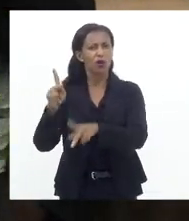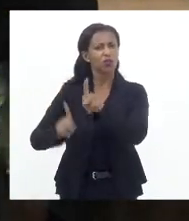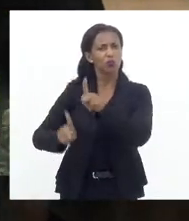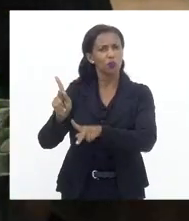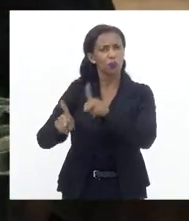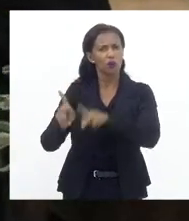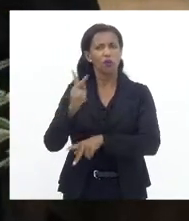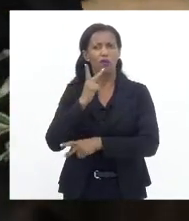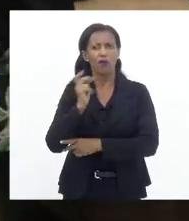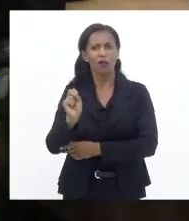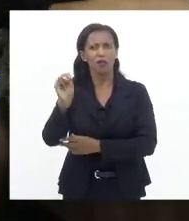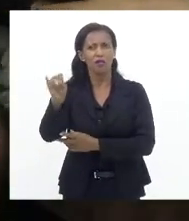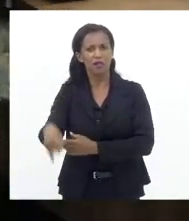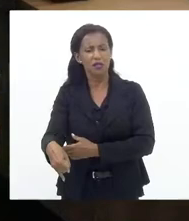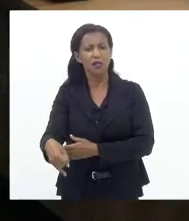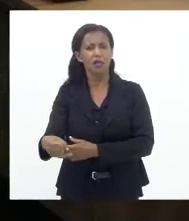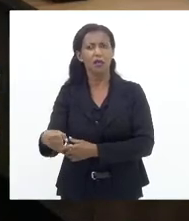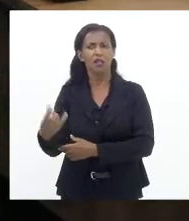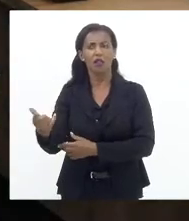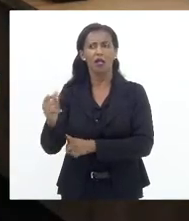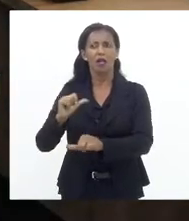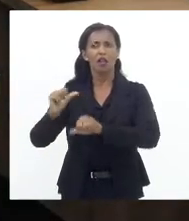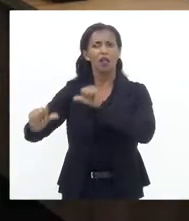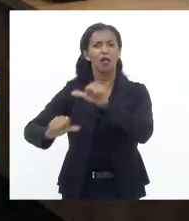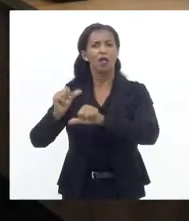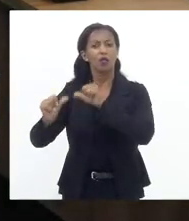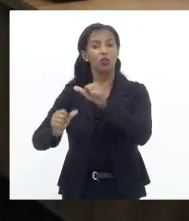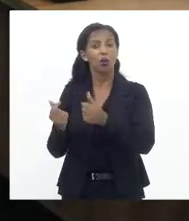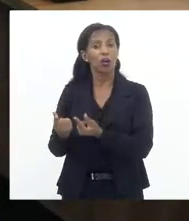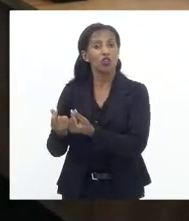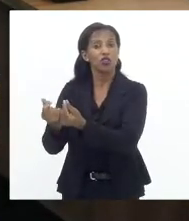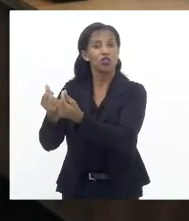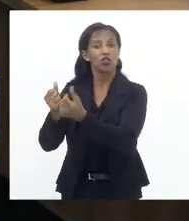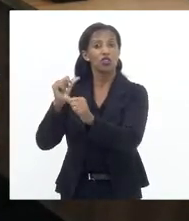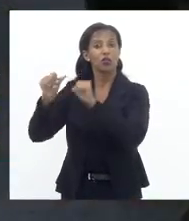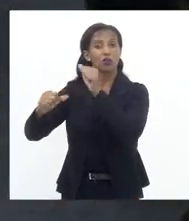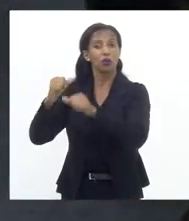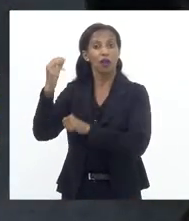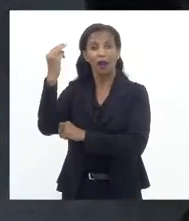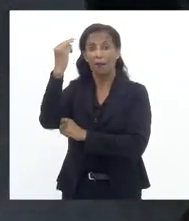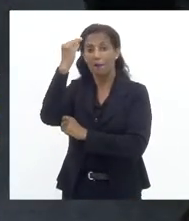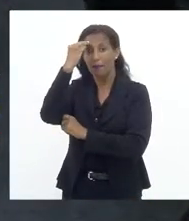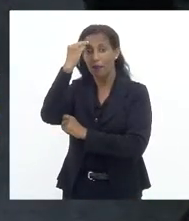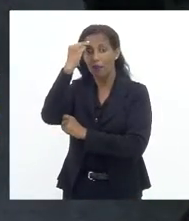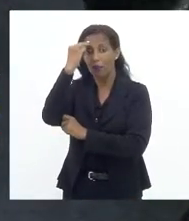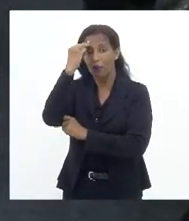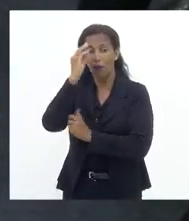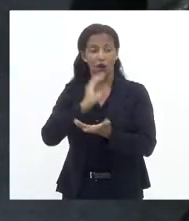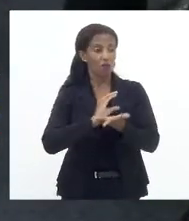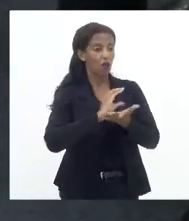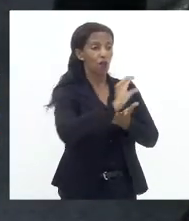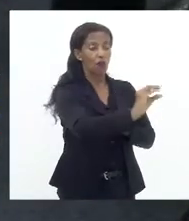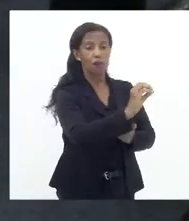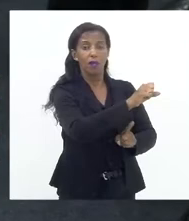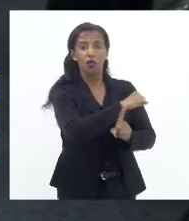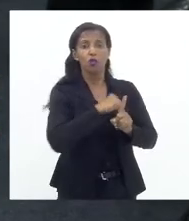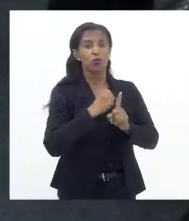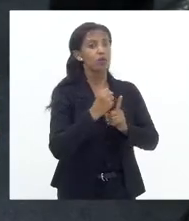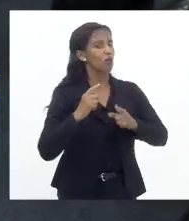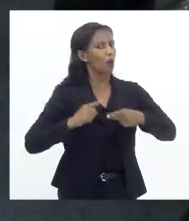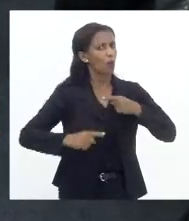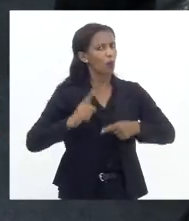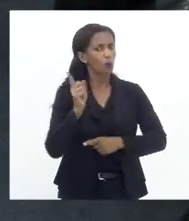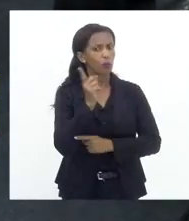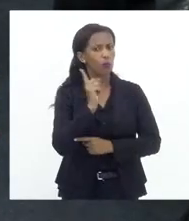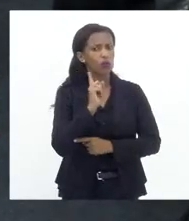povo é isso sim em troca de um Capilé Venderam a memória da vereadora e não foi para aplicar em obra social nem na luta política